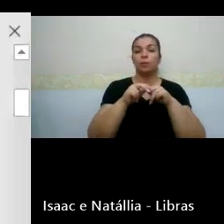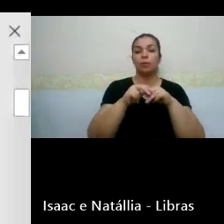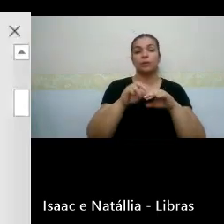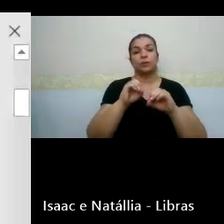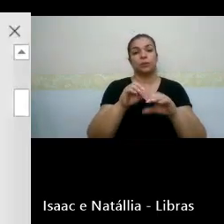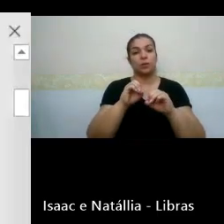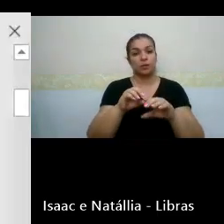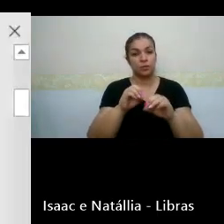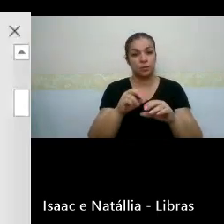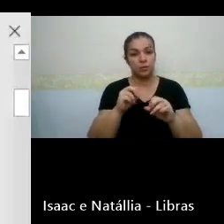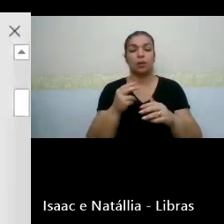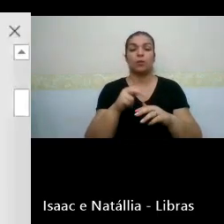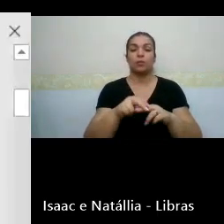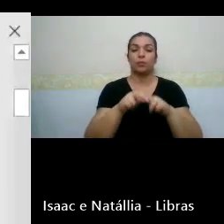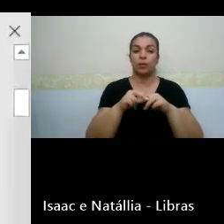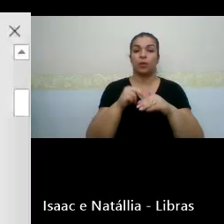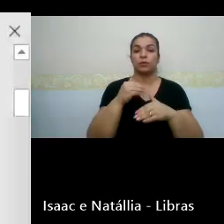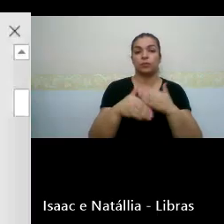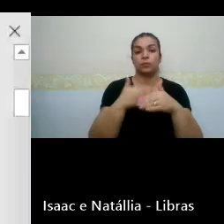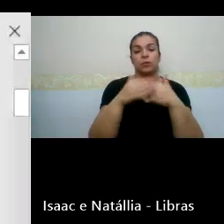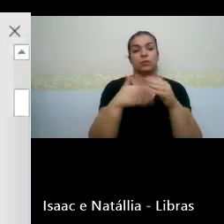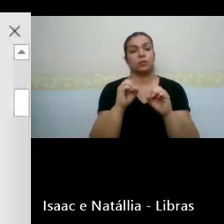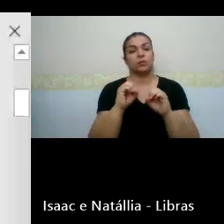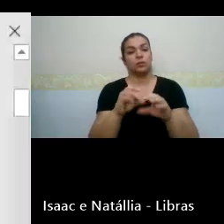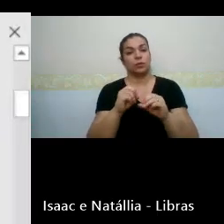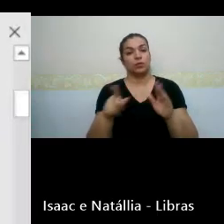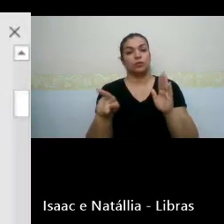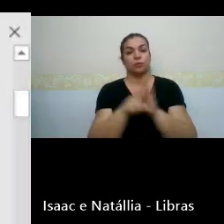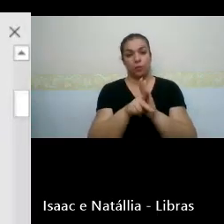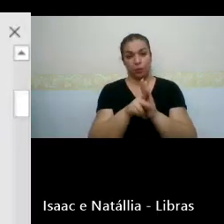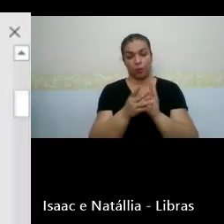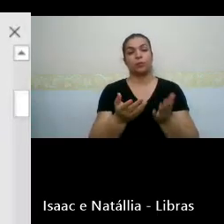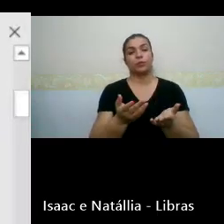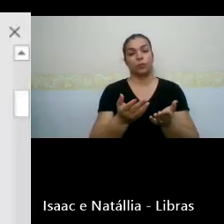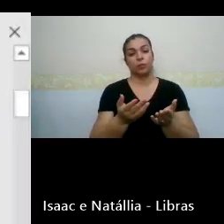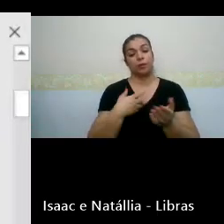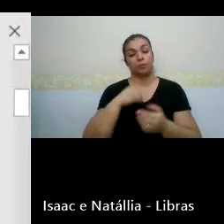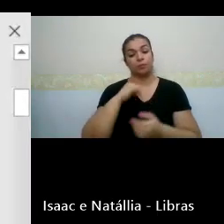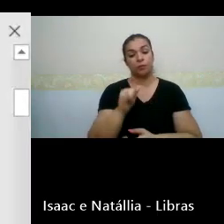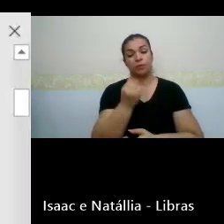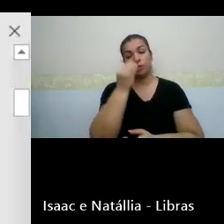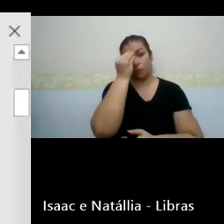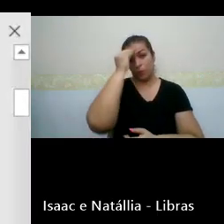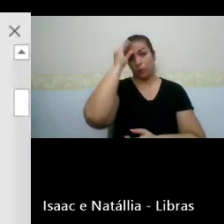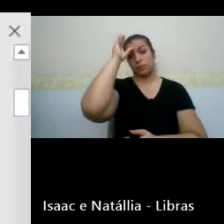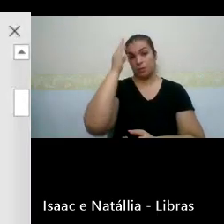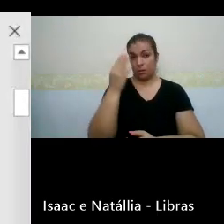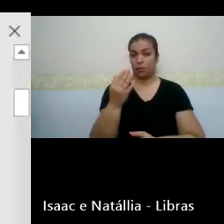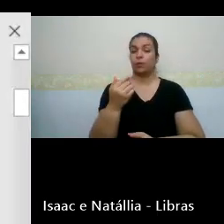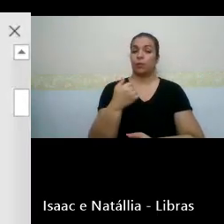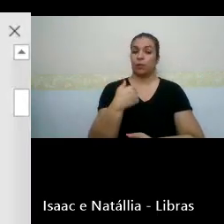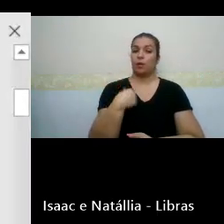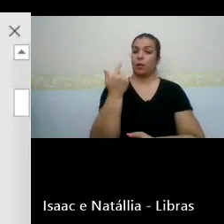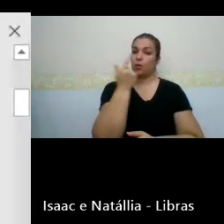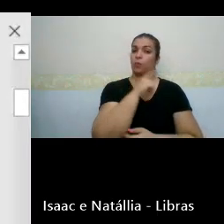processos educativos, usando o conhecimento, é que eu posso